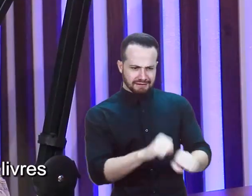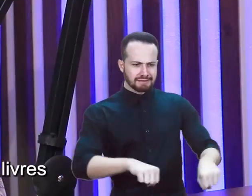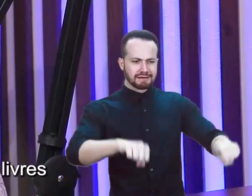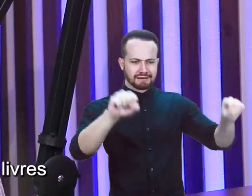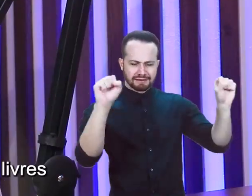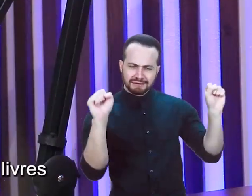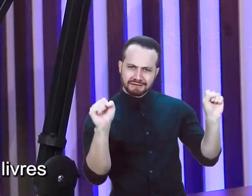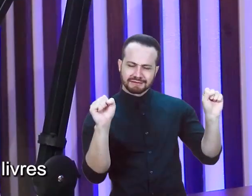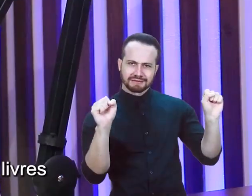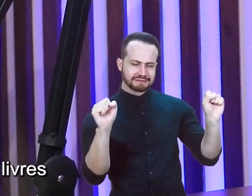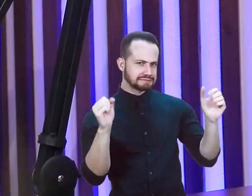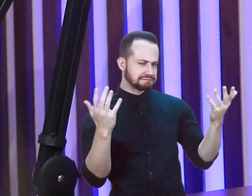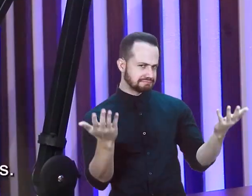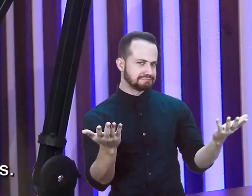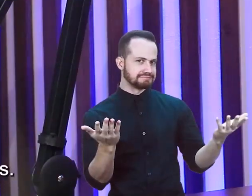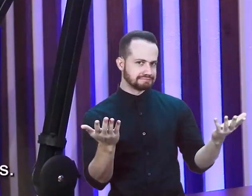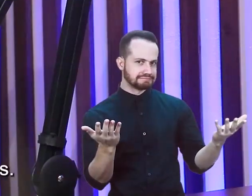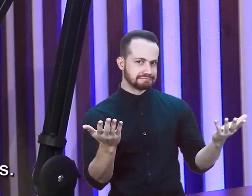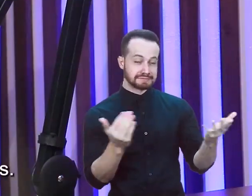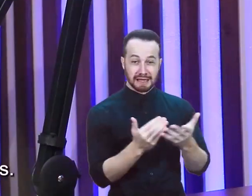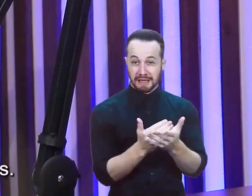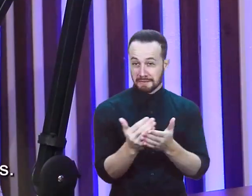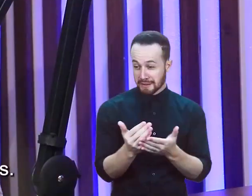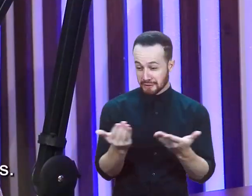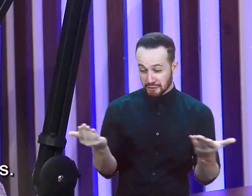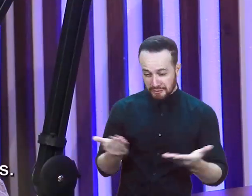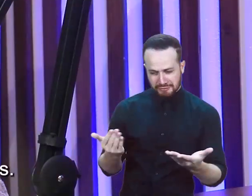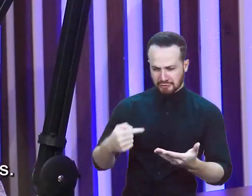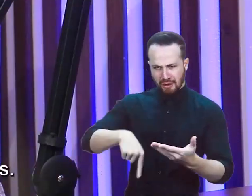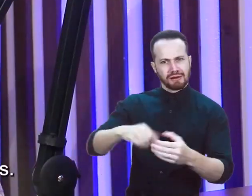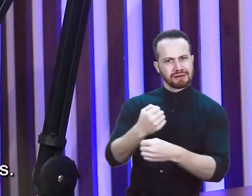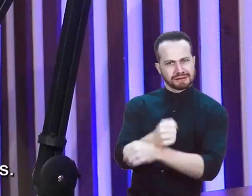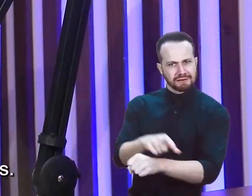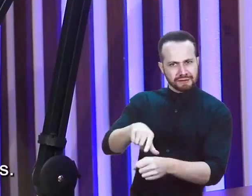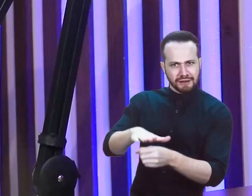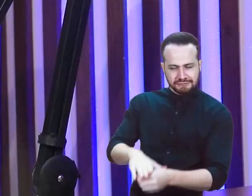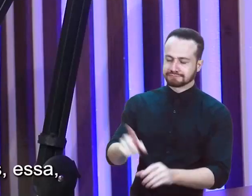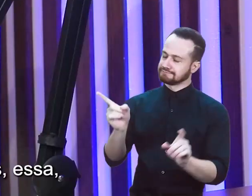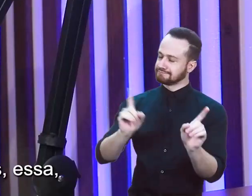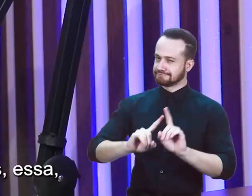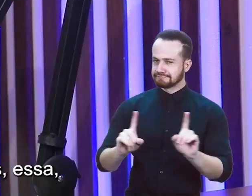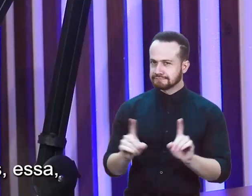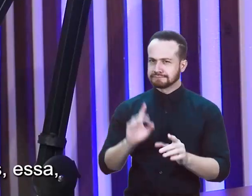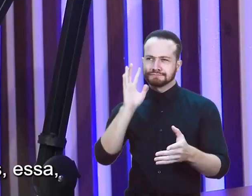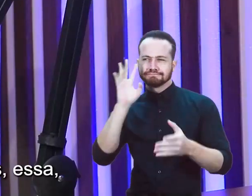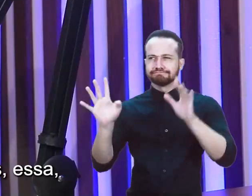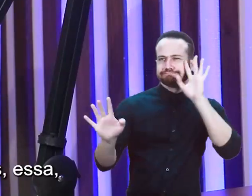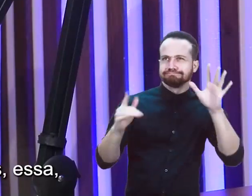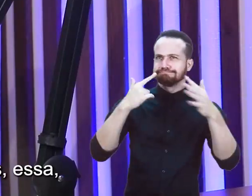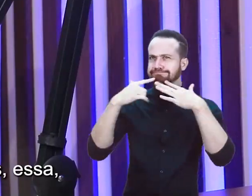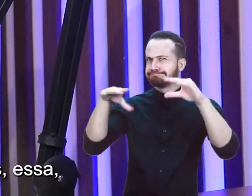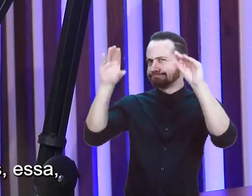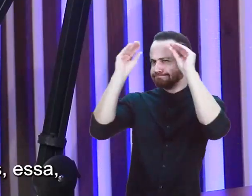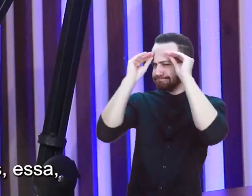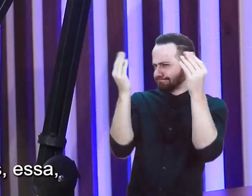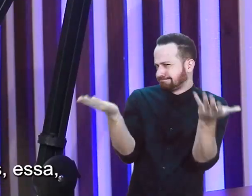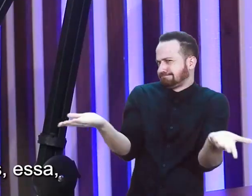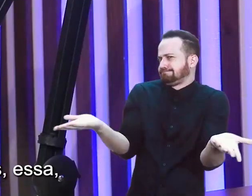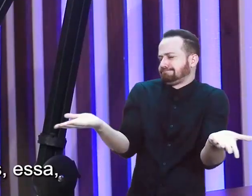vocês estão livres. A partir de hoje, vocês não são mais escravos. Fico imaginando essas linguagens.